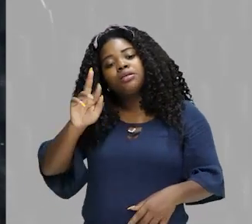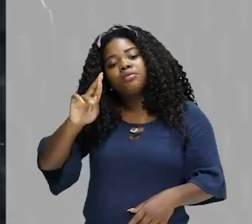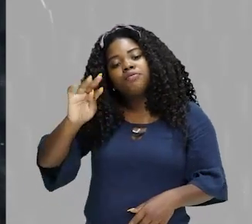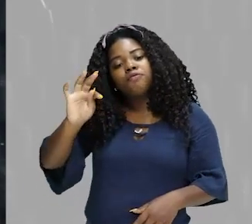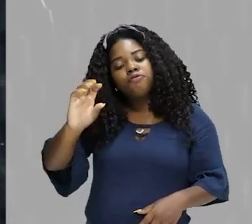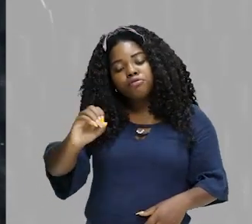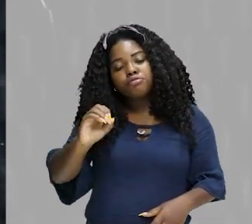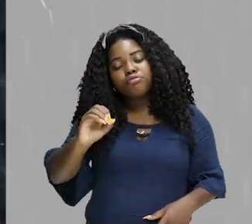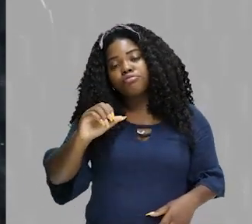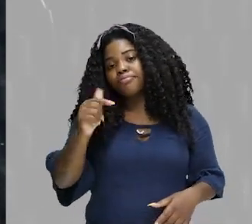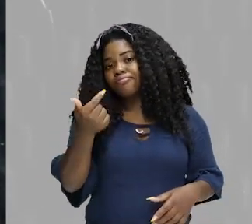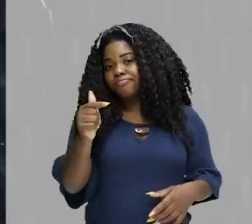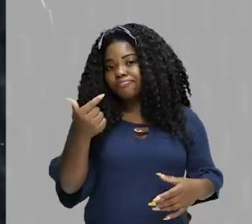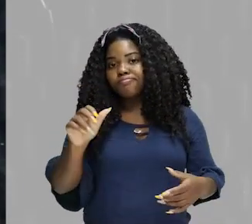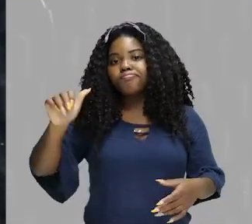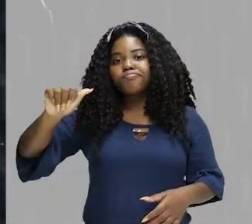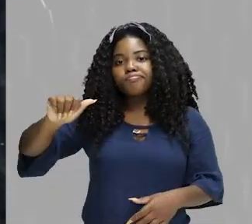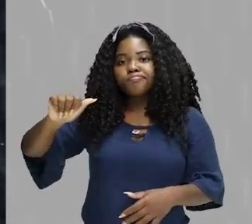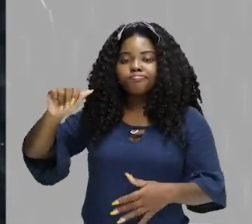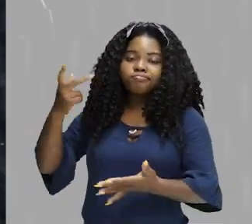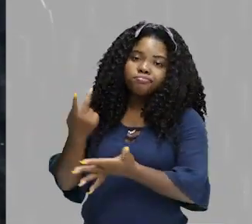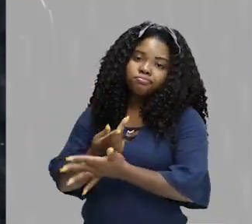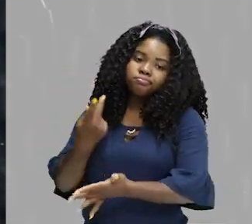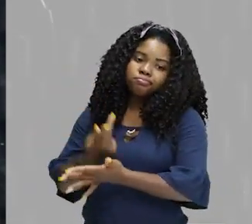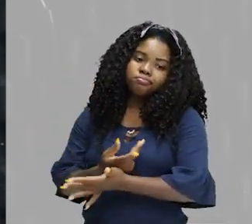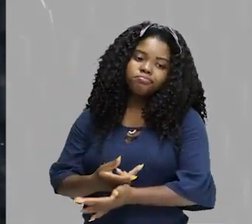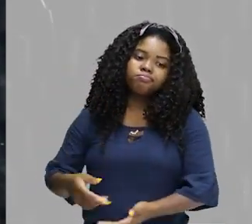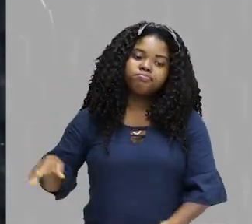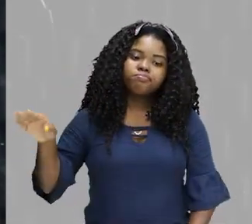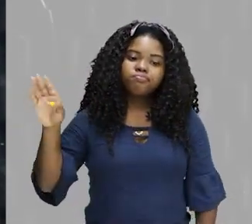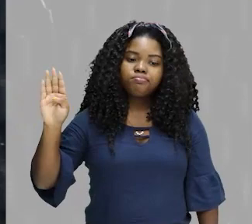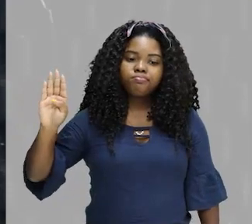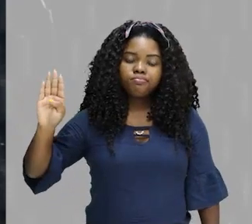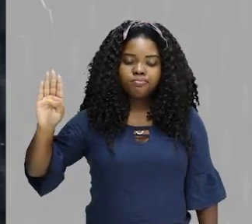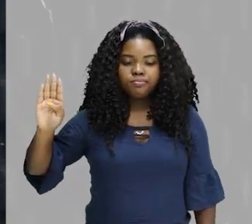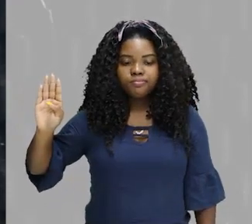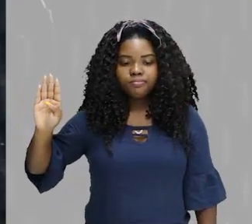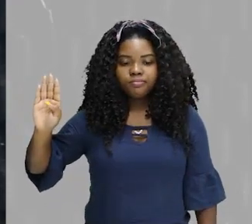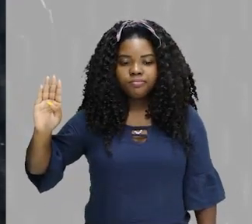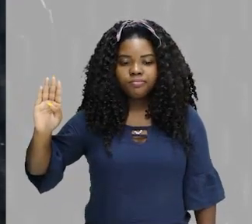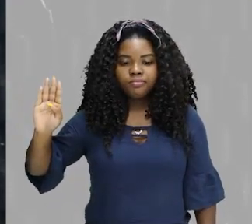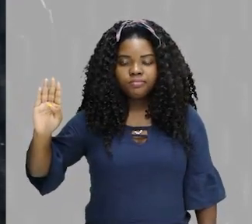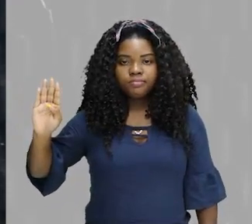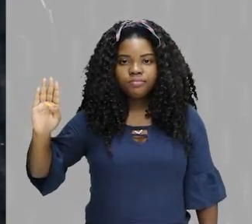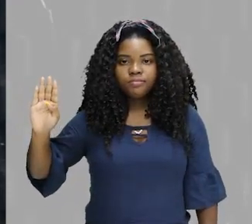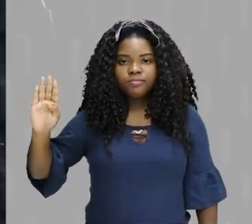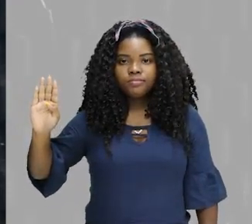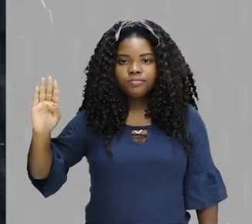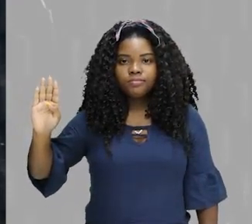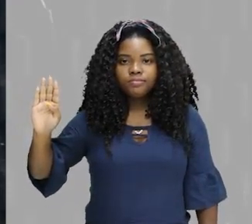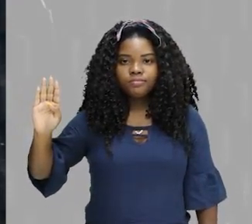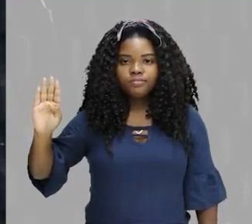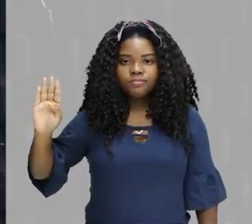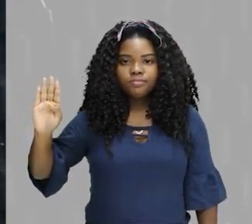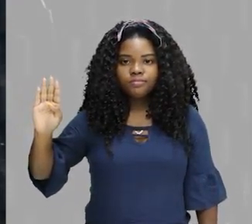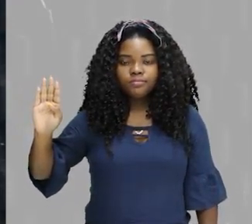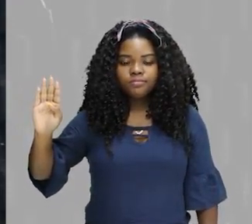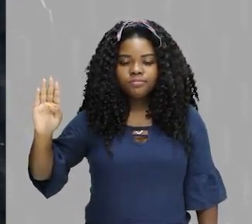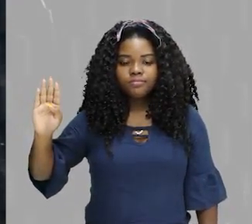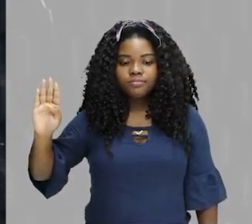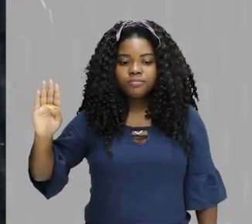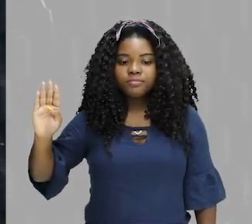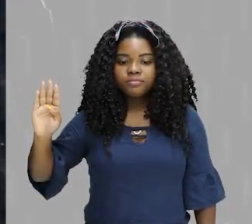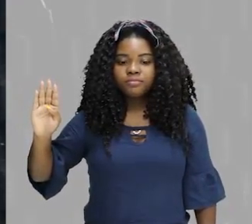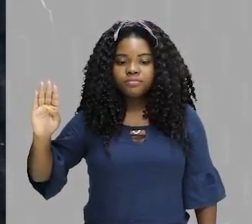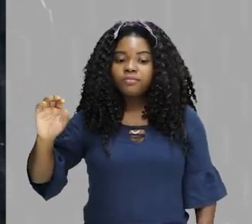tem fruto nas gimnospermas. Então, alternativa totalmente errada. Letra B. Briófitas. Plantas de pequeno